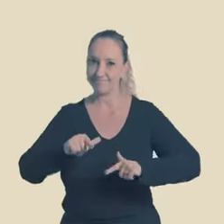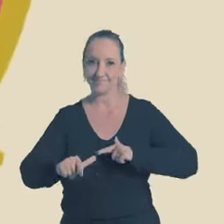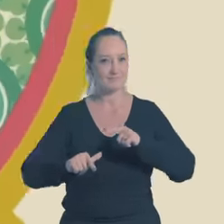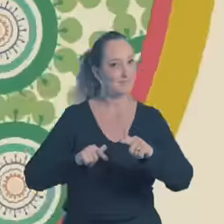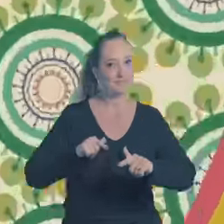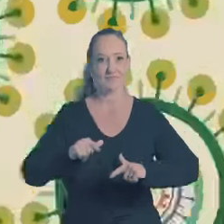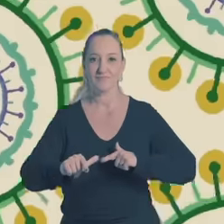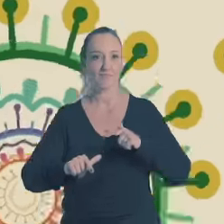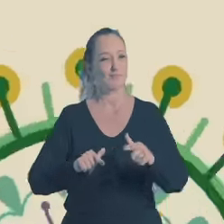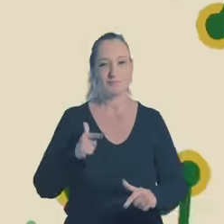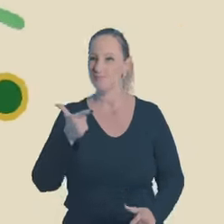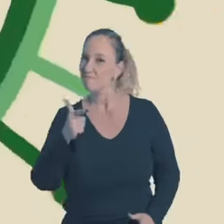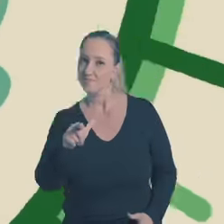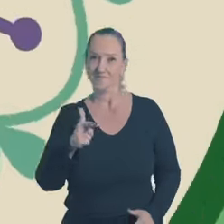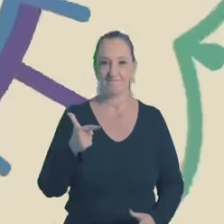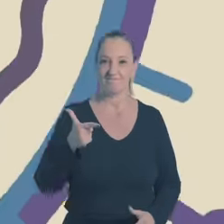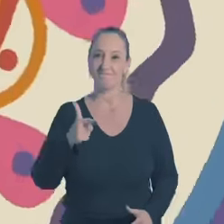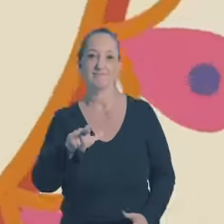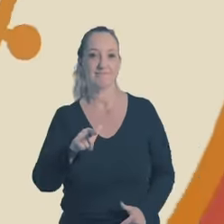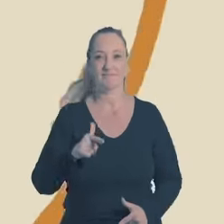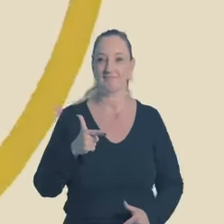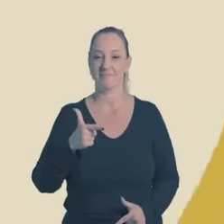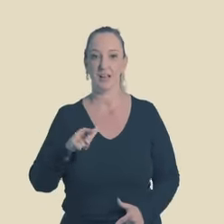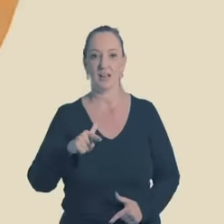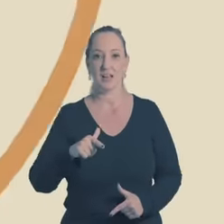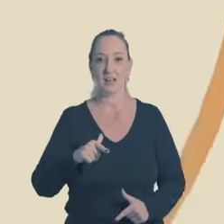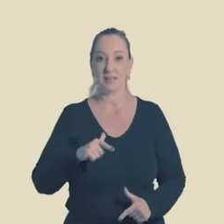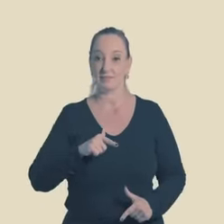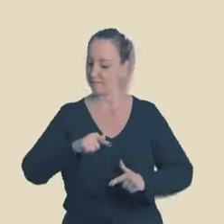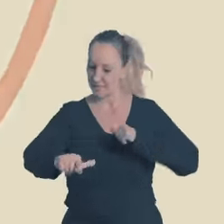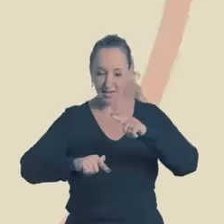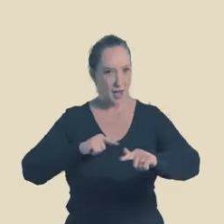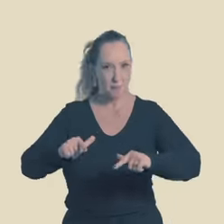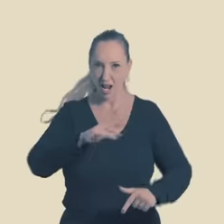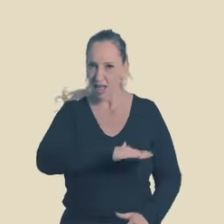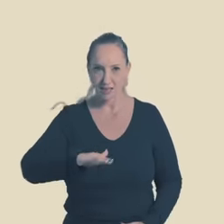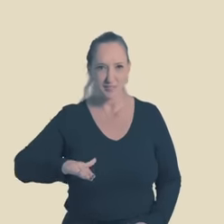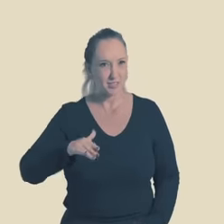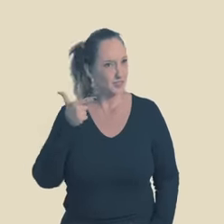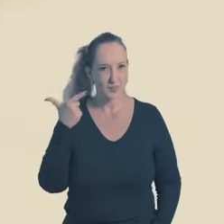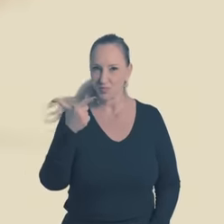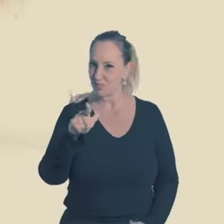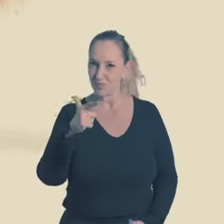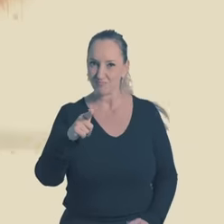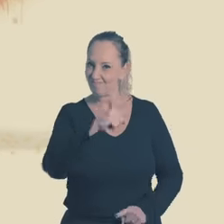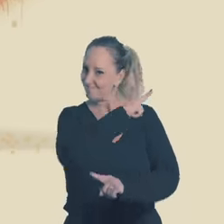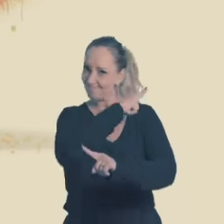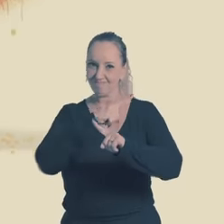Ao trabalho infantil.